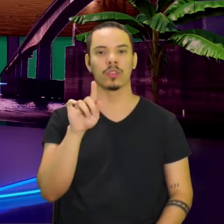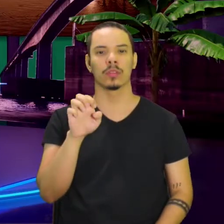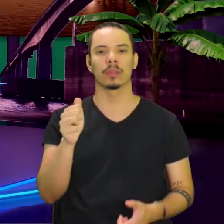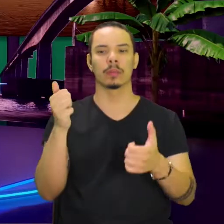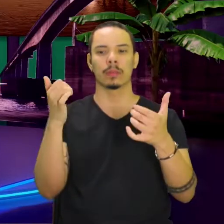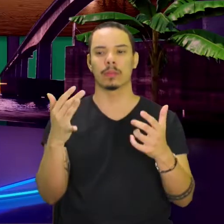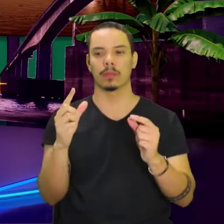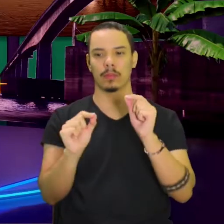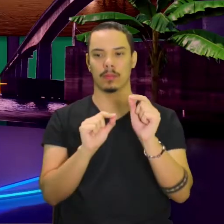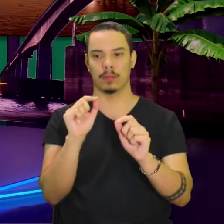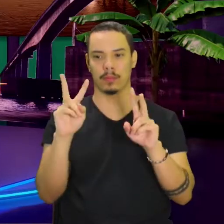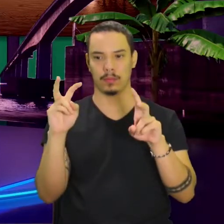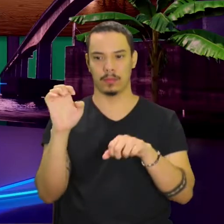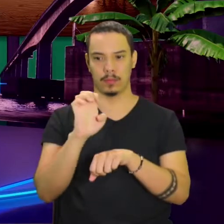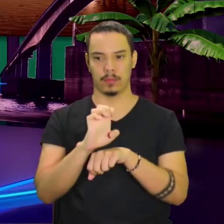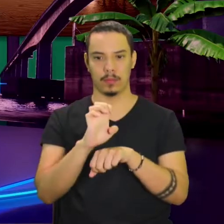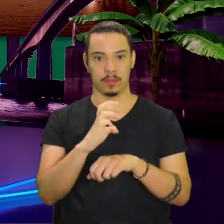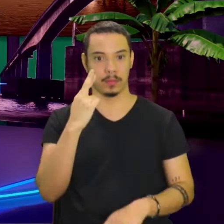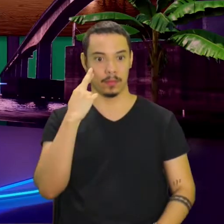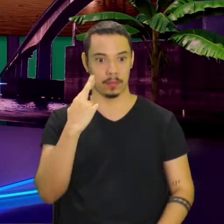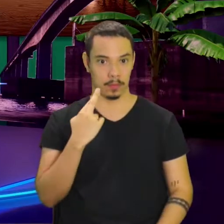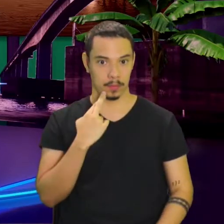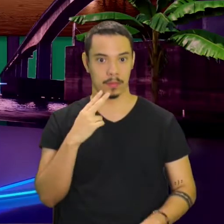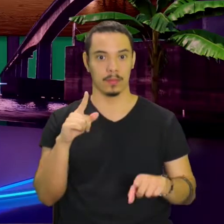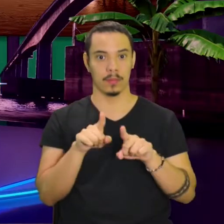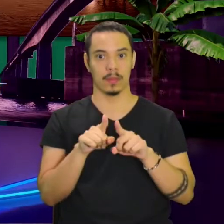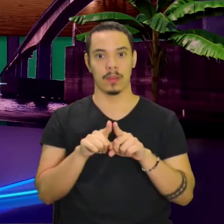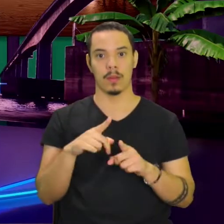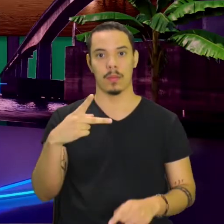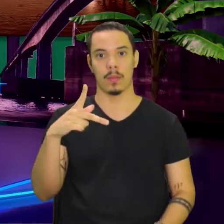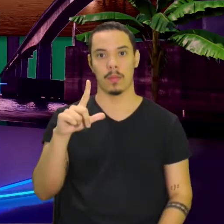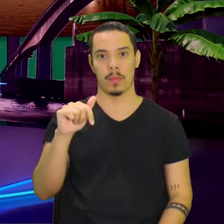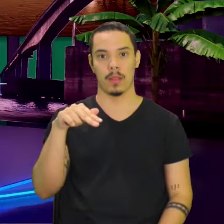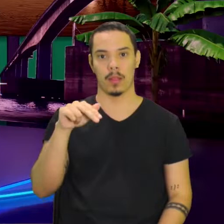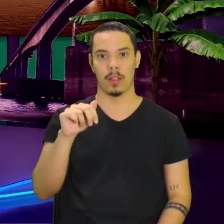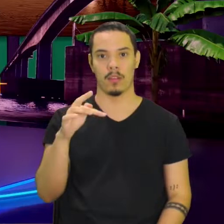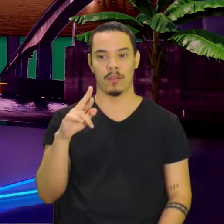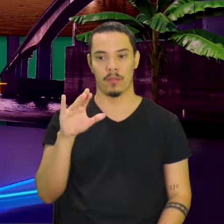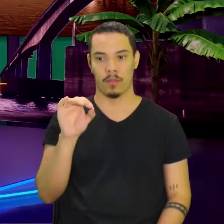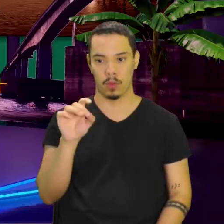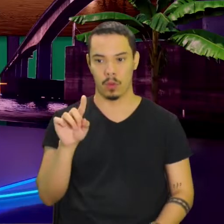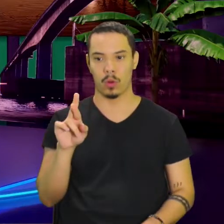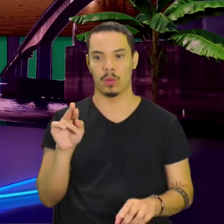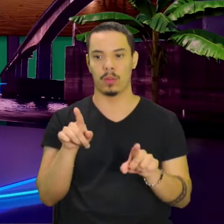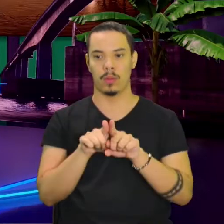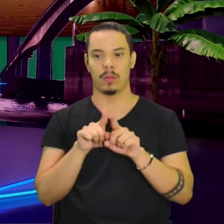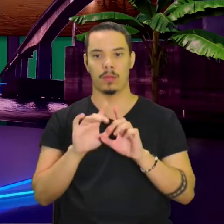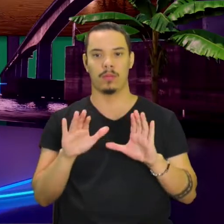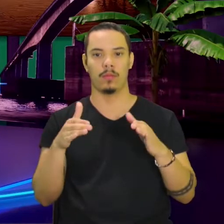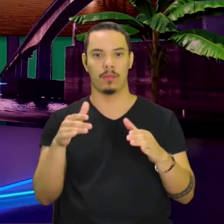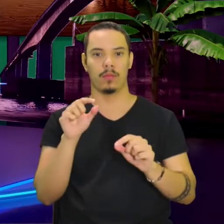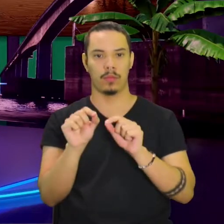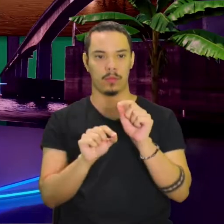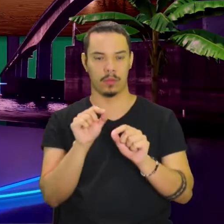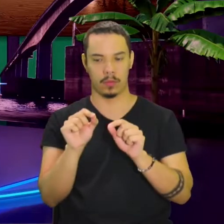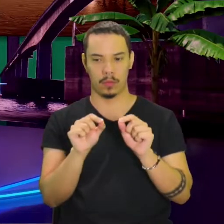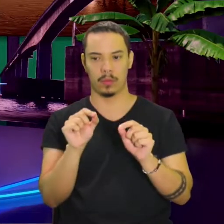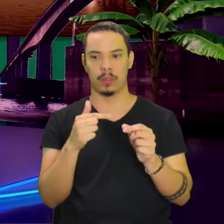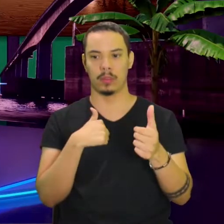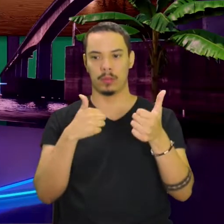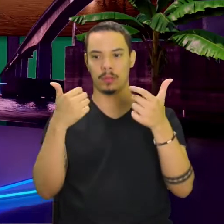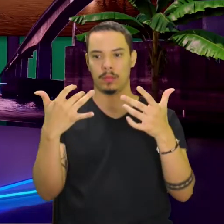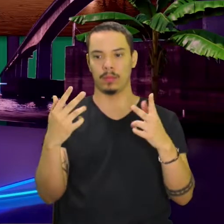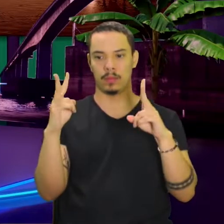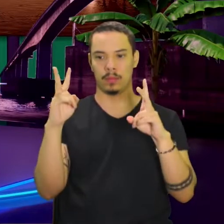do estado de Rondônia, sobre Planaflora, mas mais voltado aí para falar sobre a questão de unidade